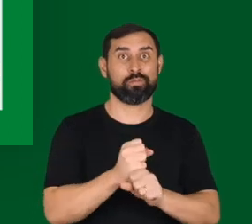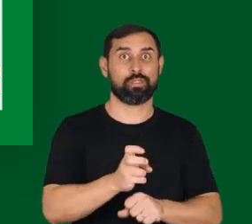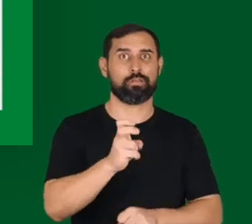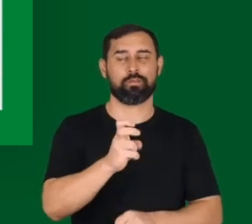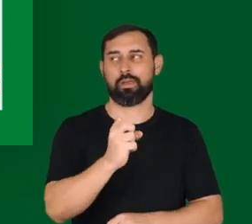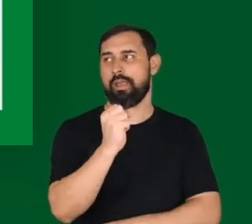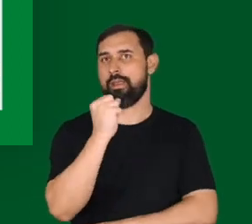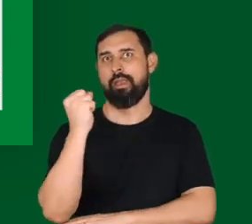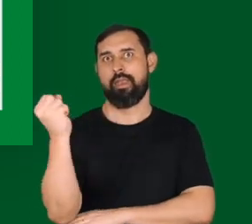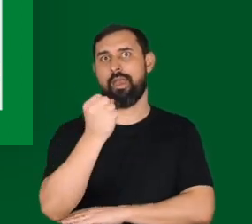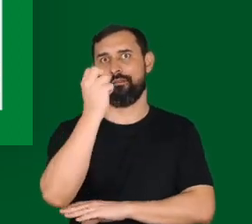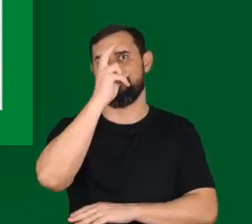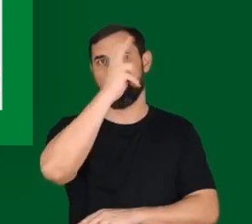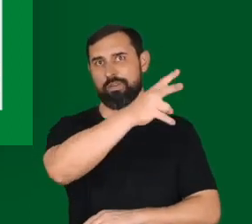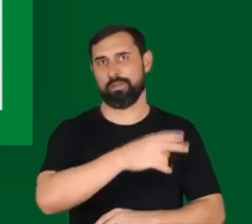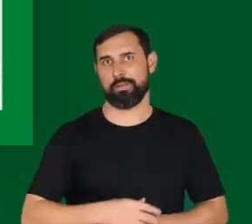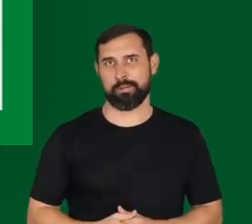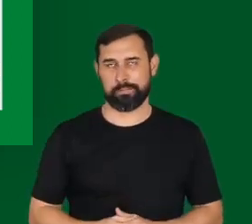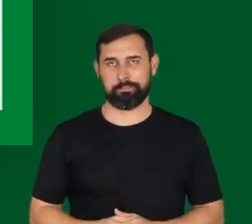paciente muito grave.